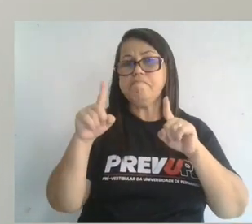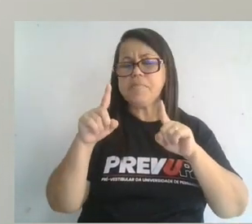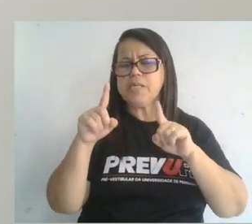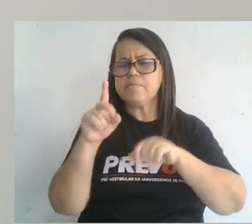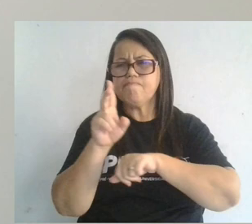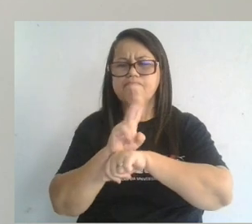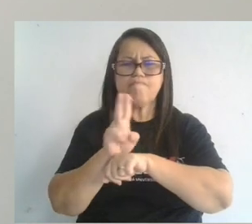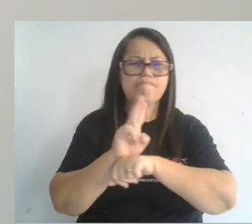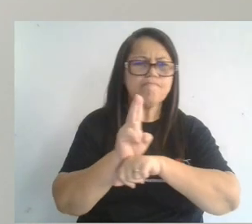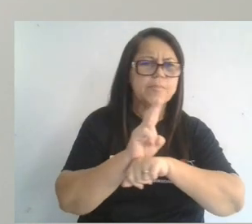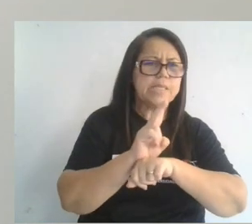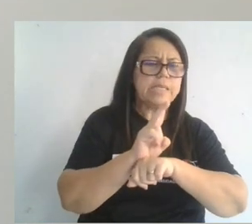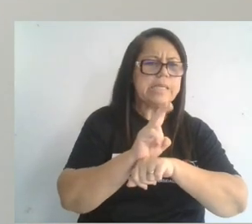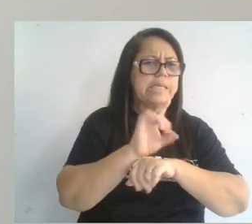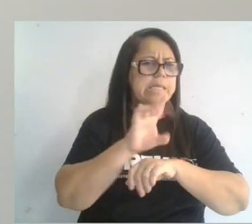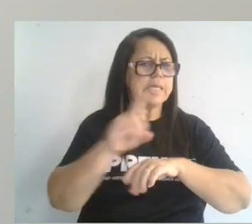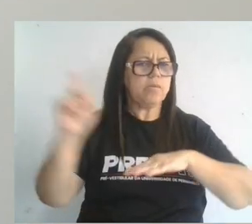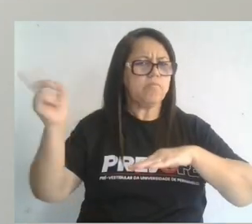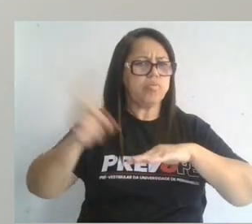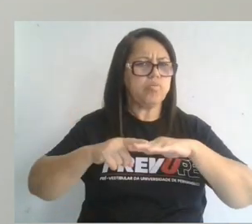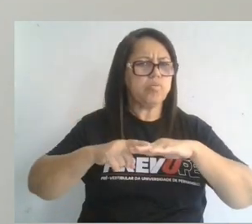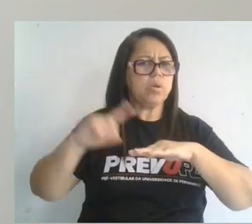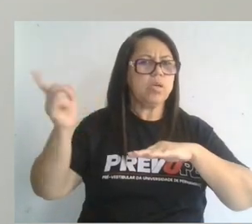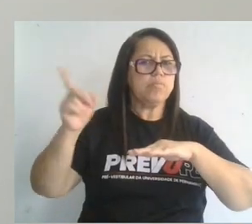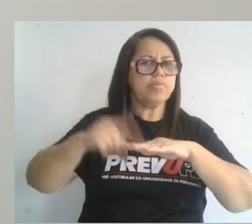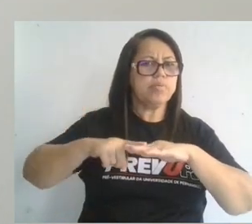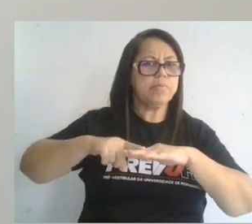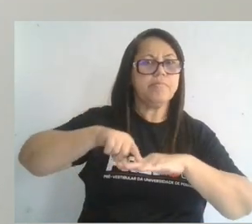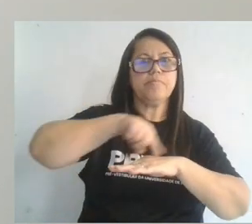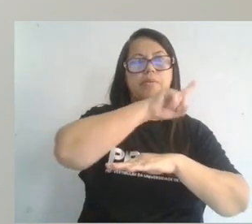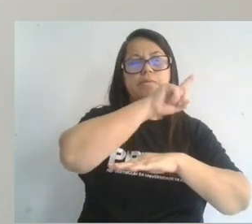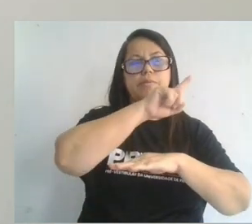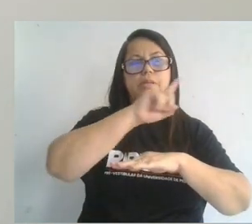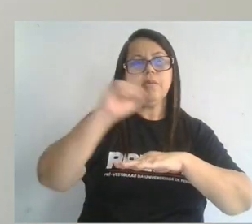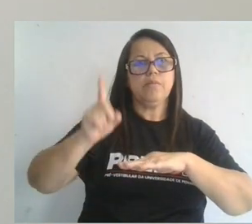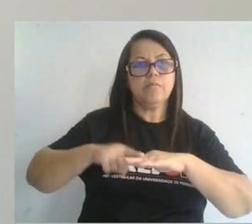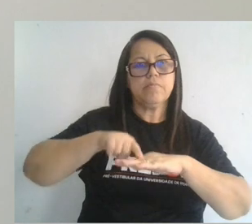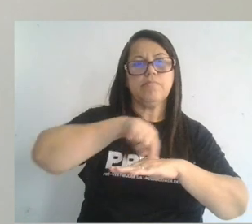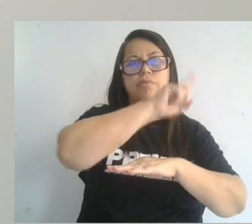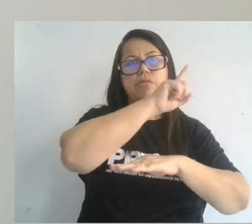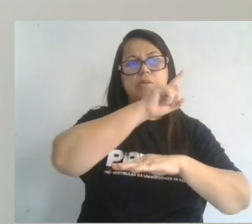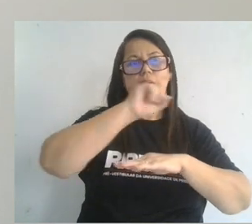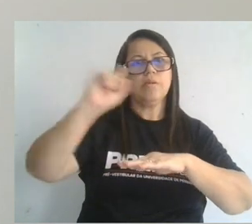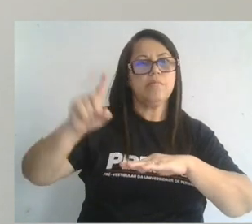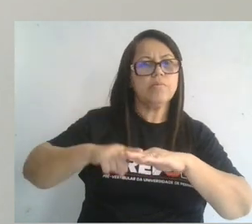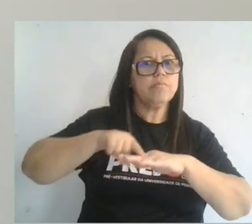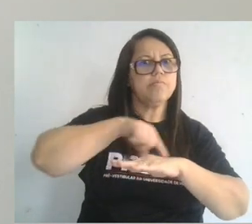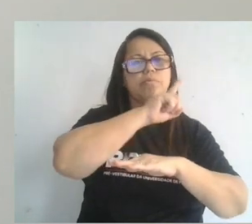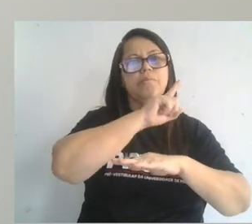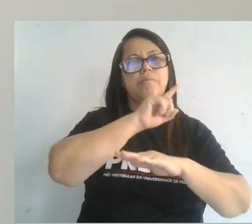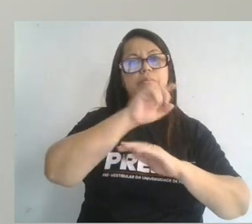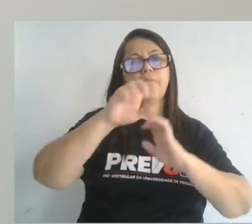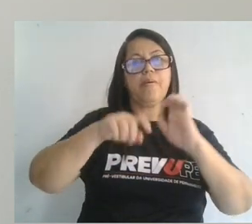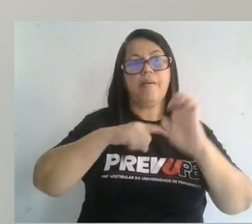verificado, cada fóton ele transfere energia a um elétron. Para